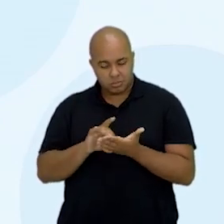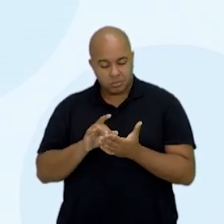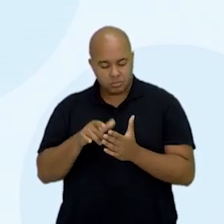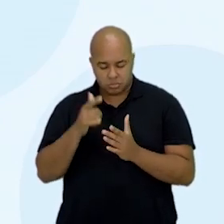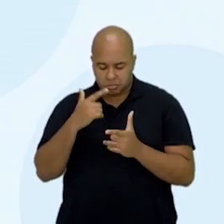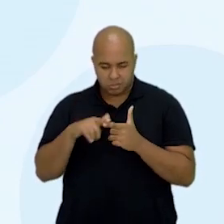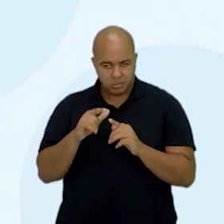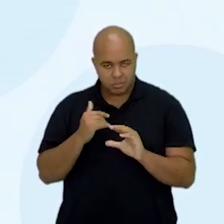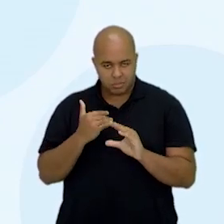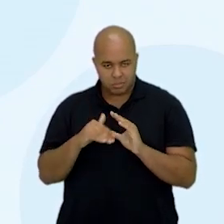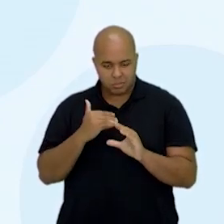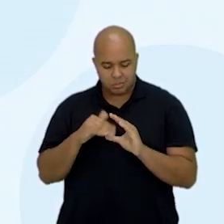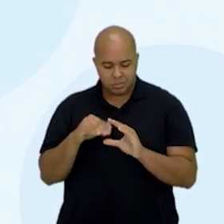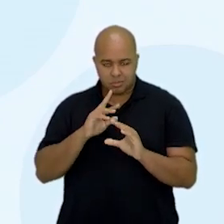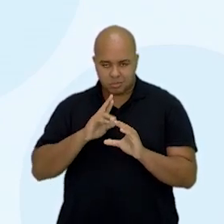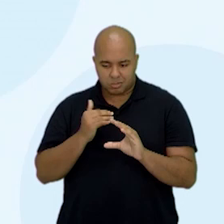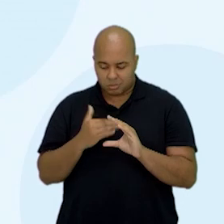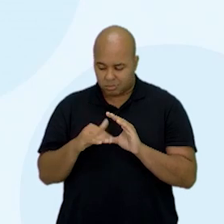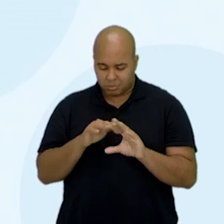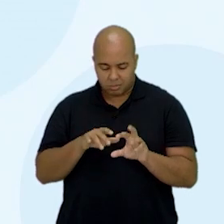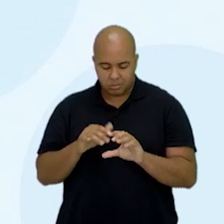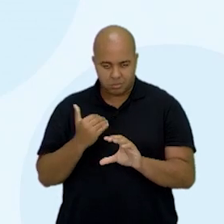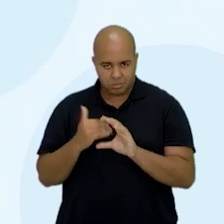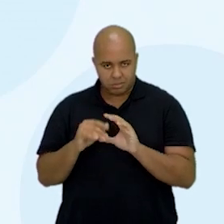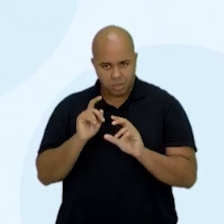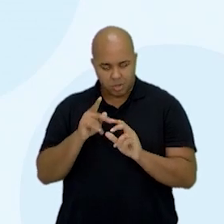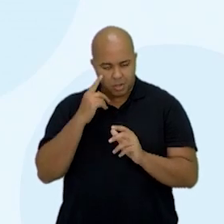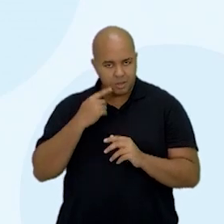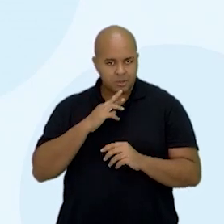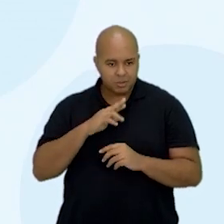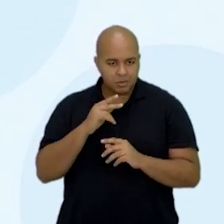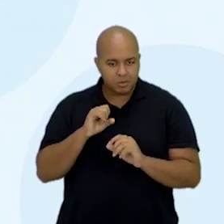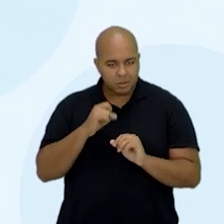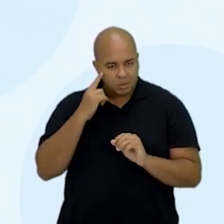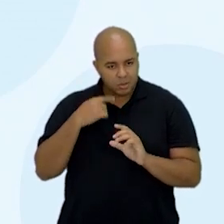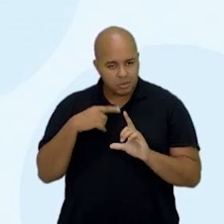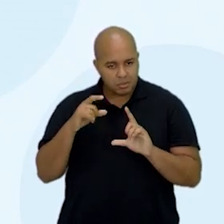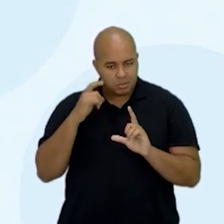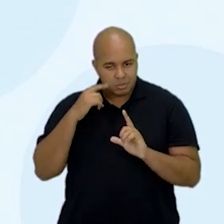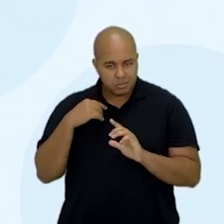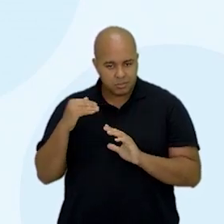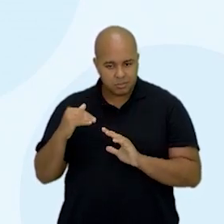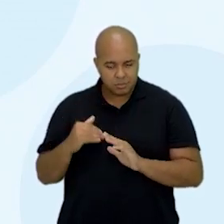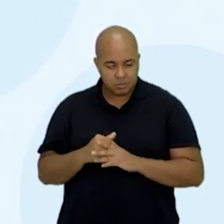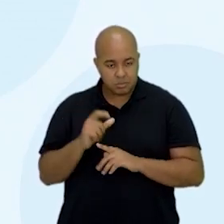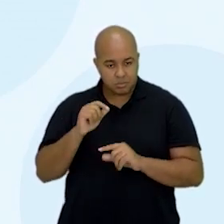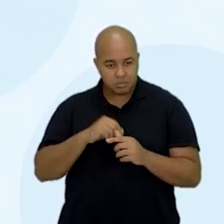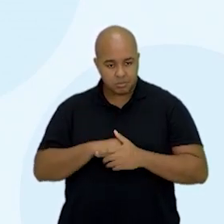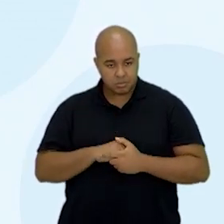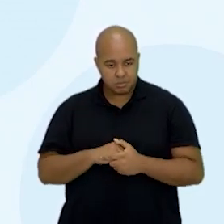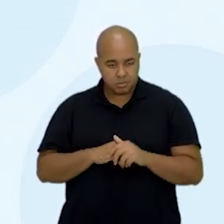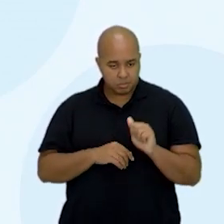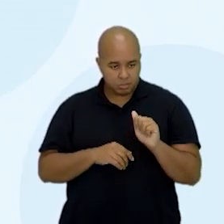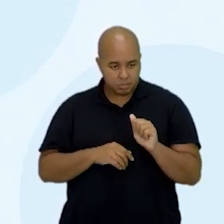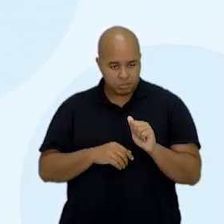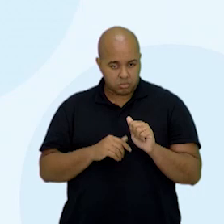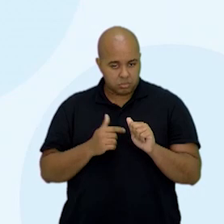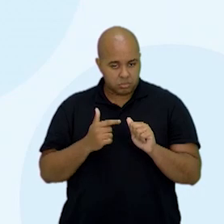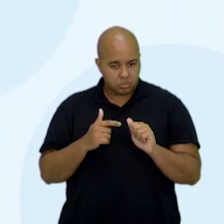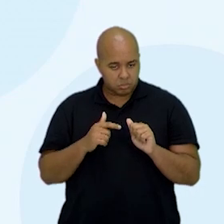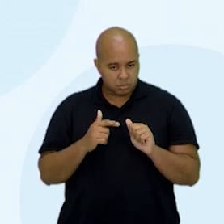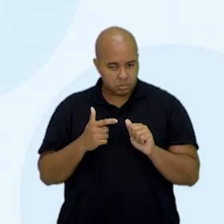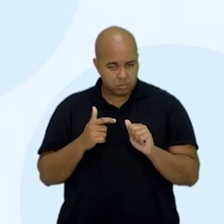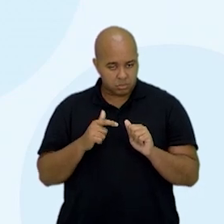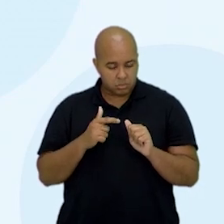não tem problema você manda mensagem aqui no chat para gente tá bom então as imagens não as opções são no Space